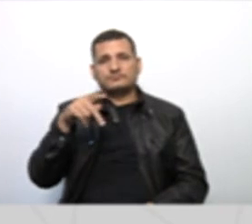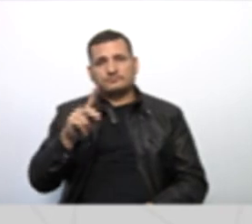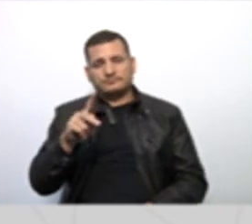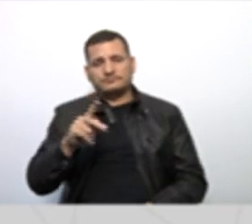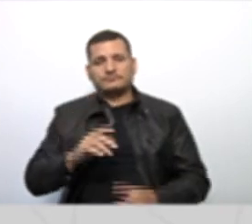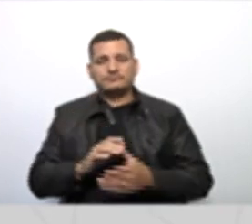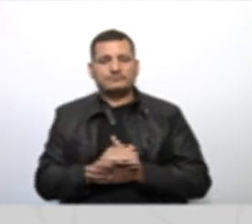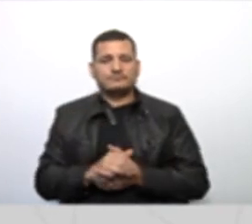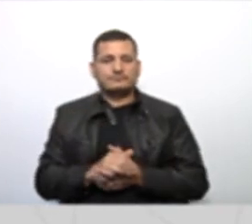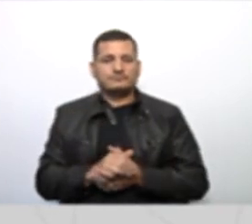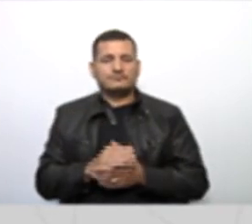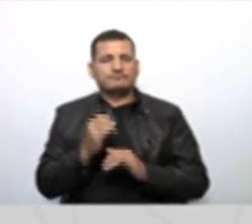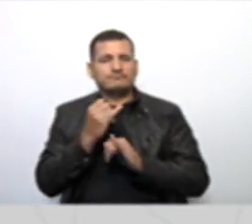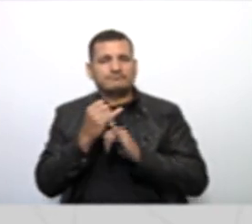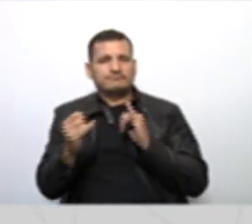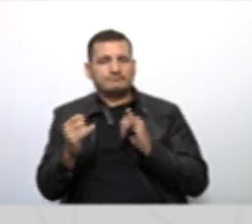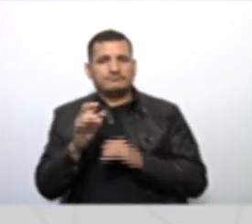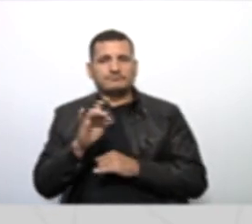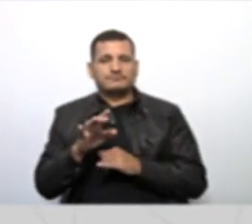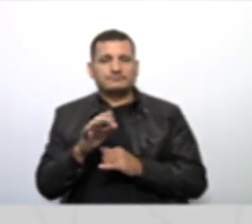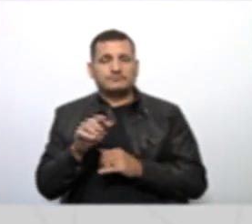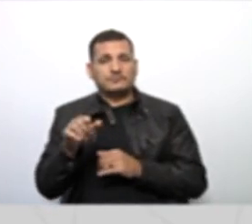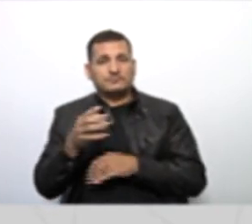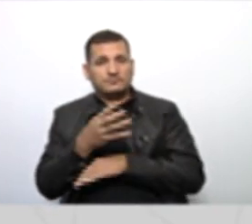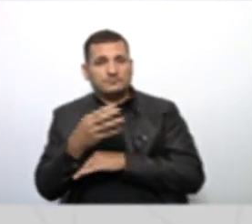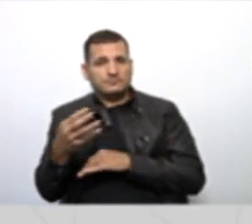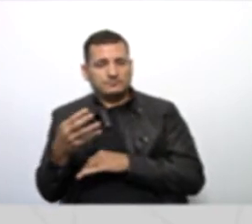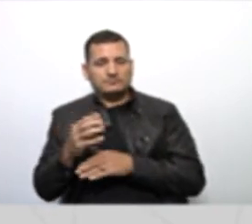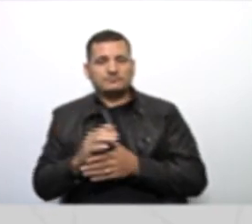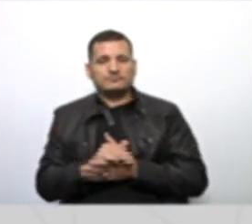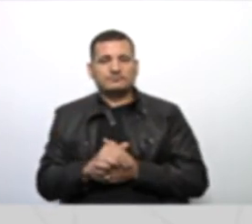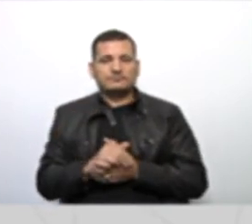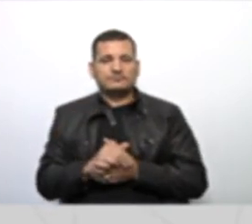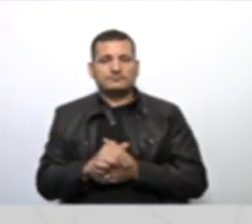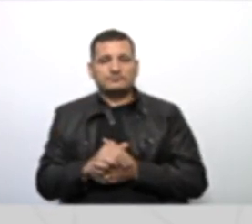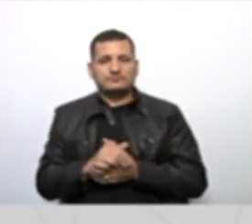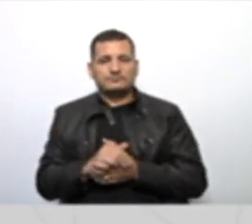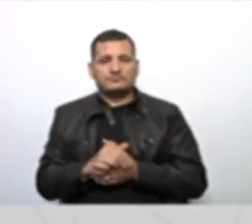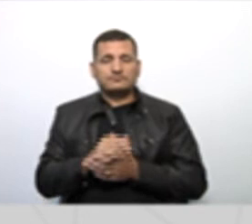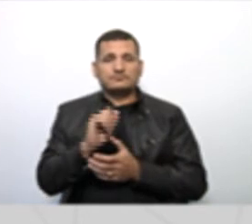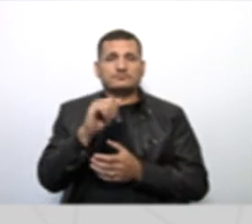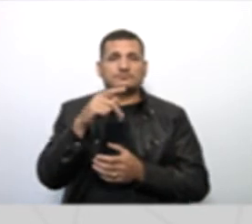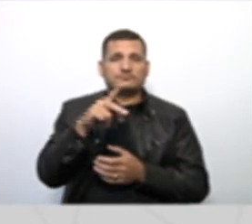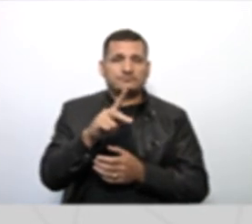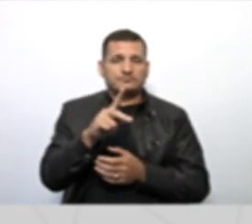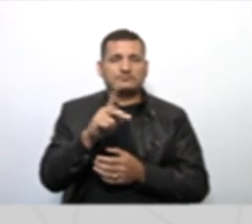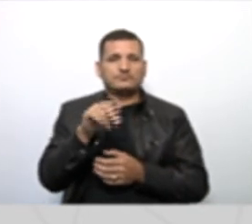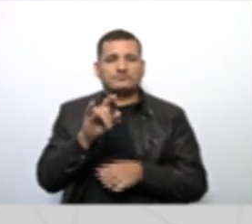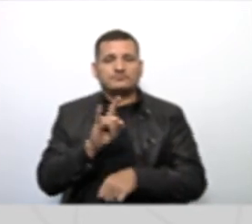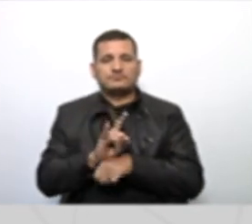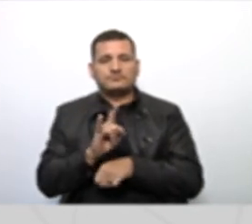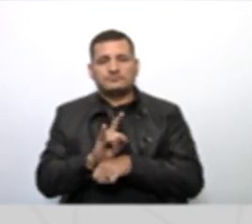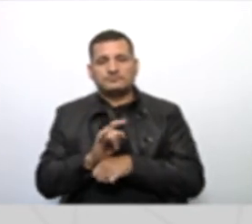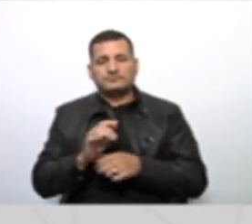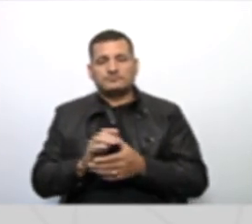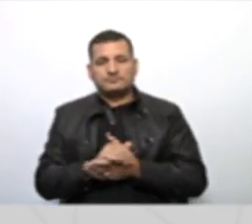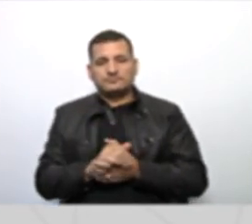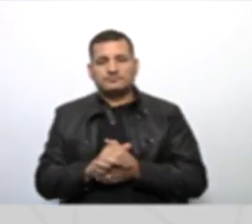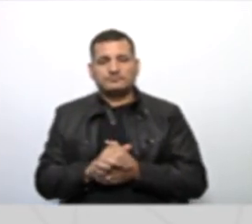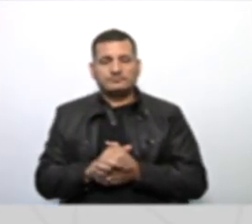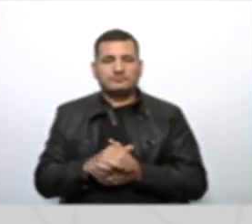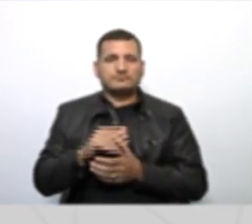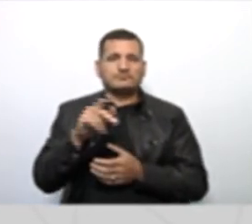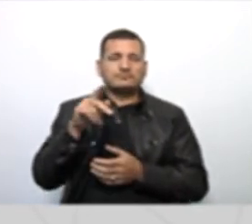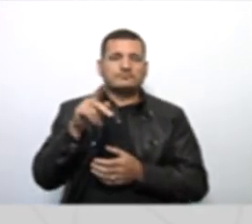que é o APK. Não são parecidos, só que esses aqui são na plataforma Windows, tá? E esse aqui para Android. O